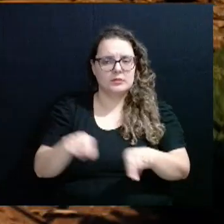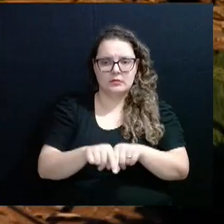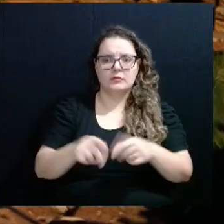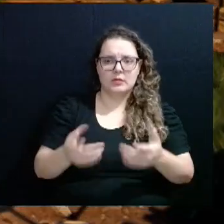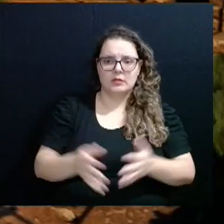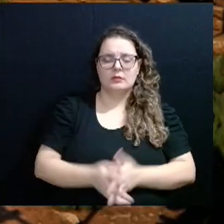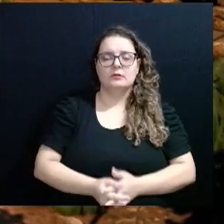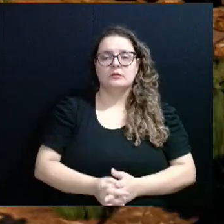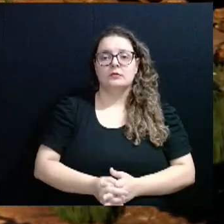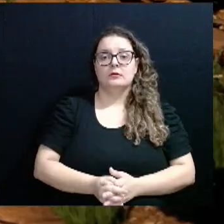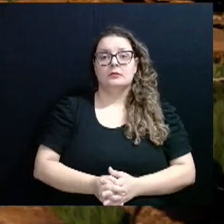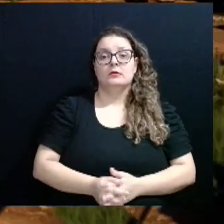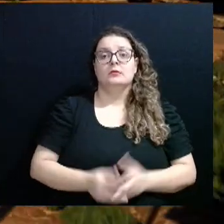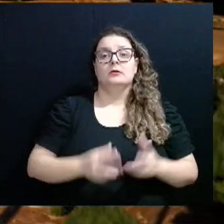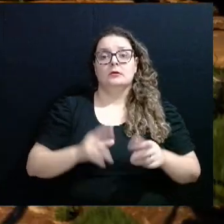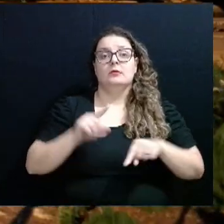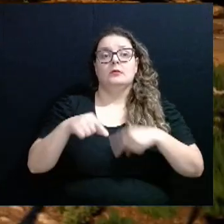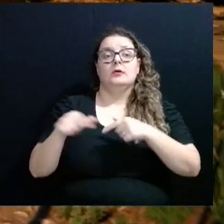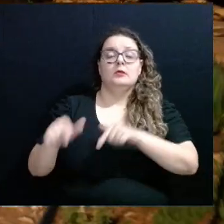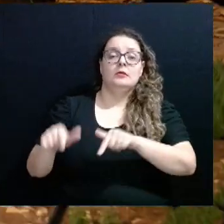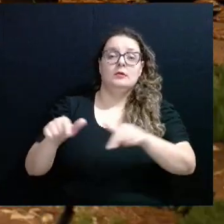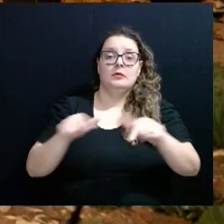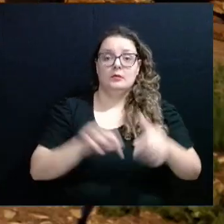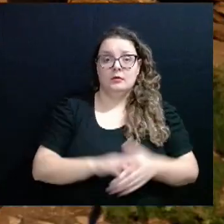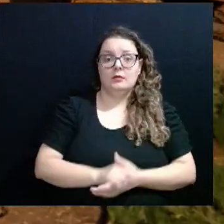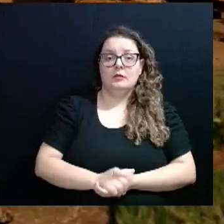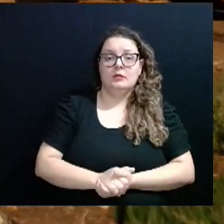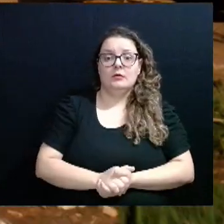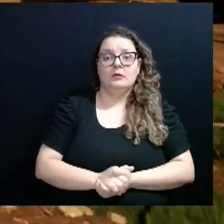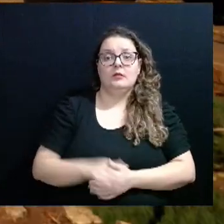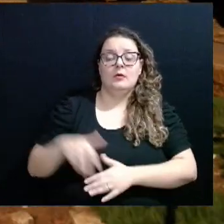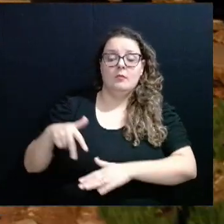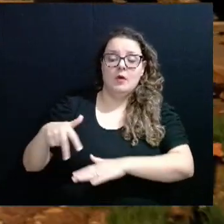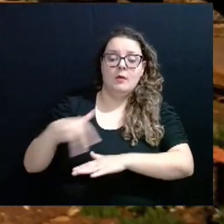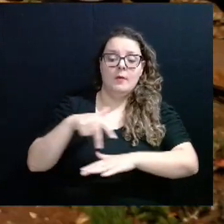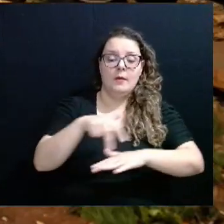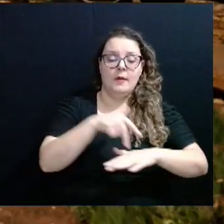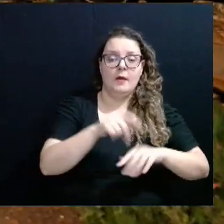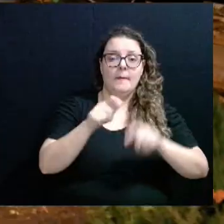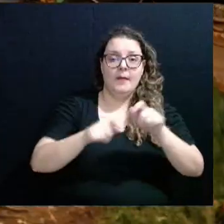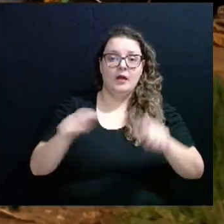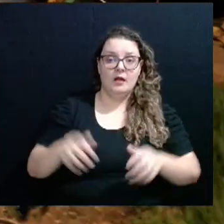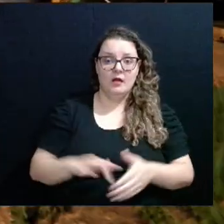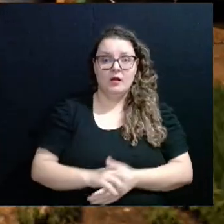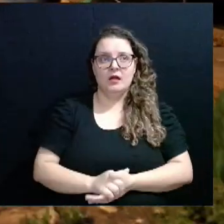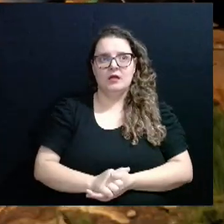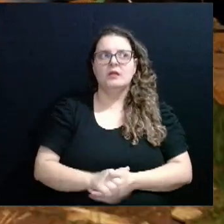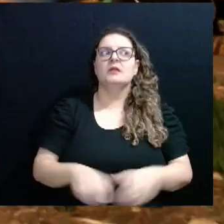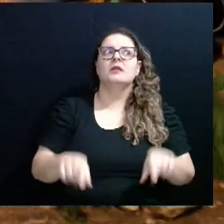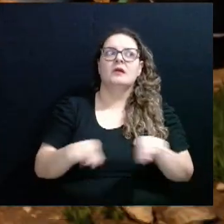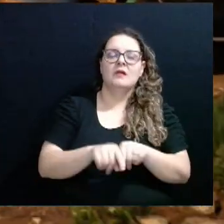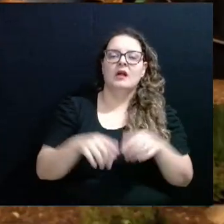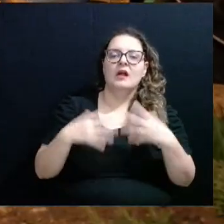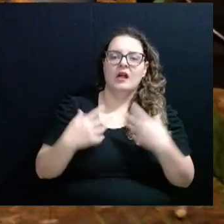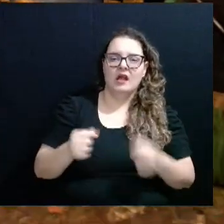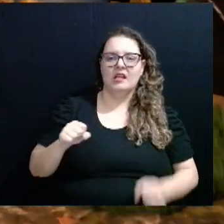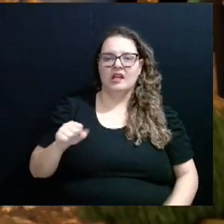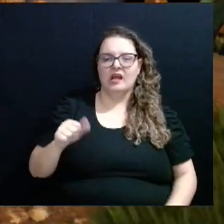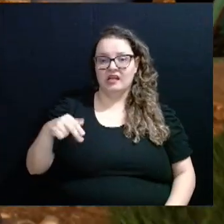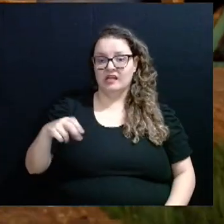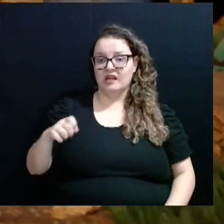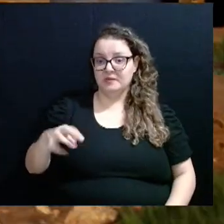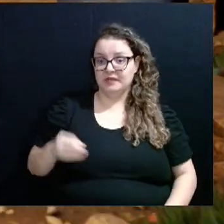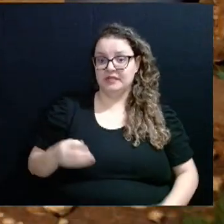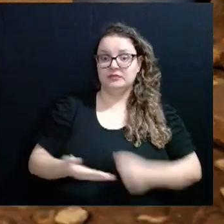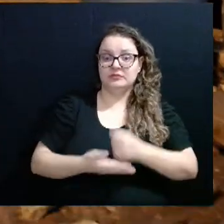conforme outros locais que foram sendo ocupados por pessoas também foram recebendo saneamento básico, serviço de